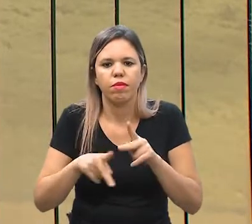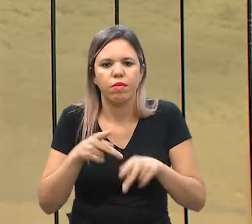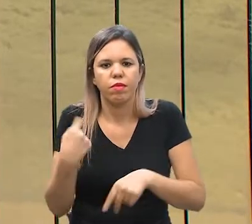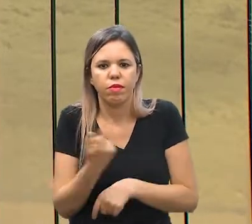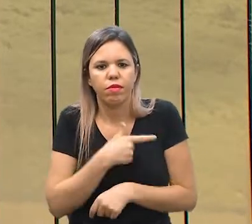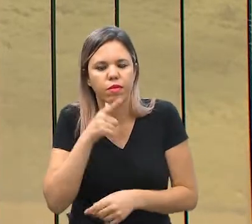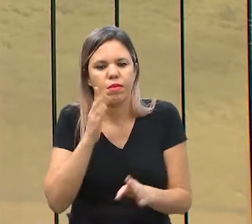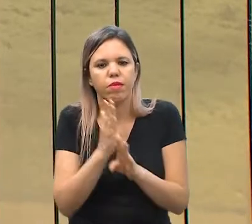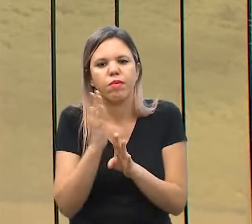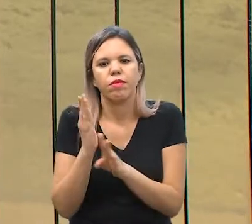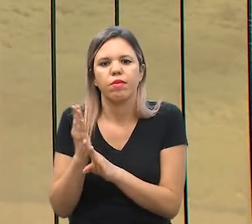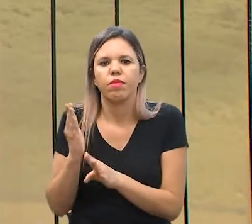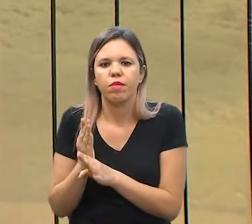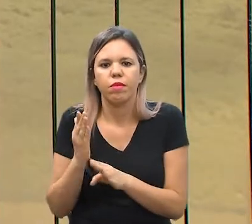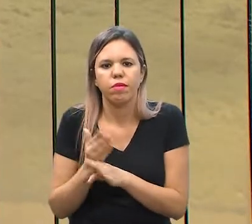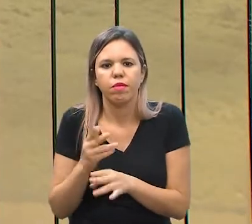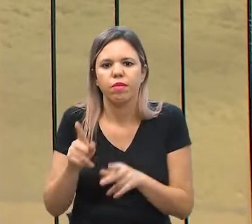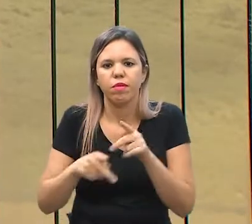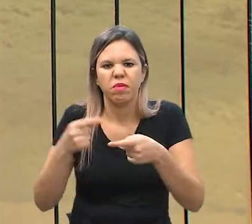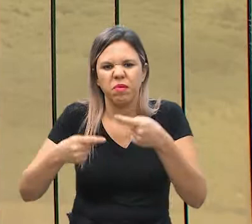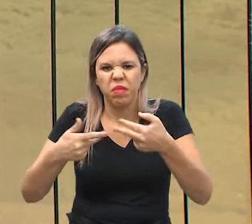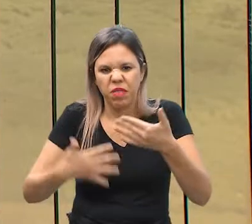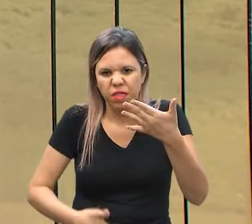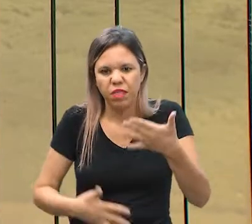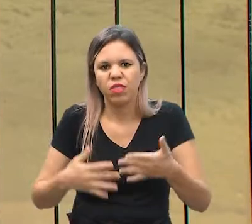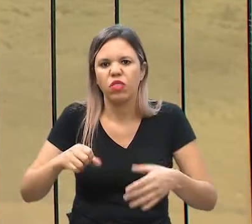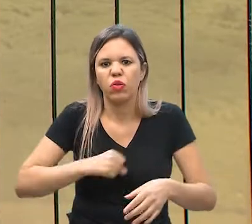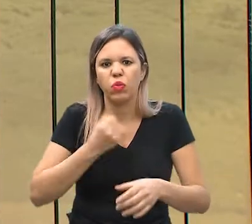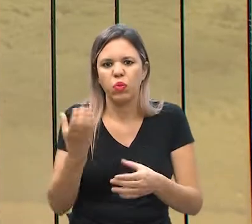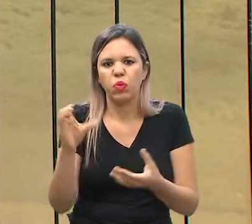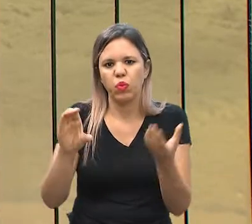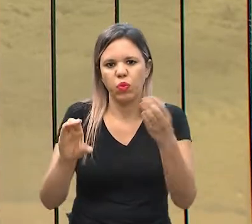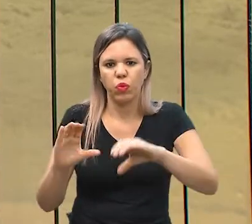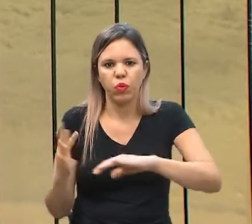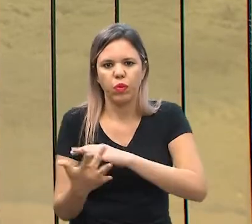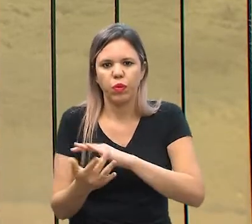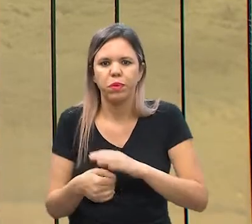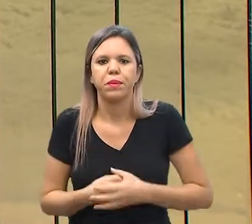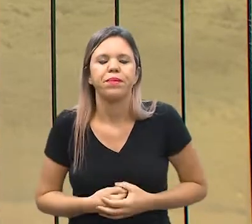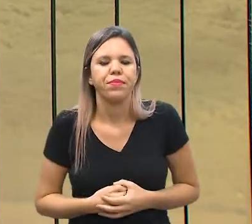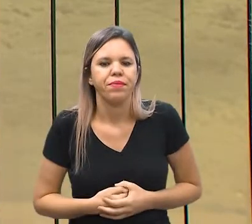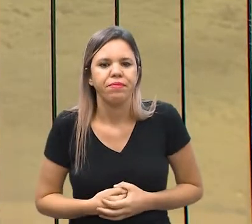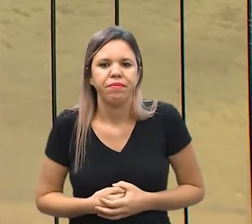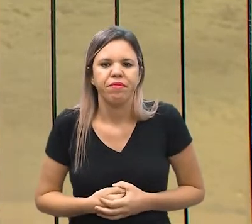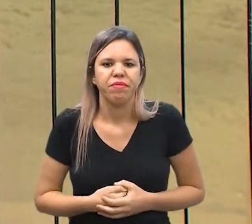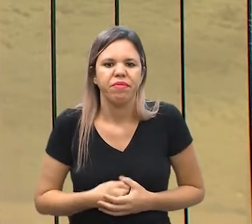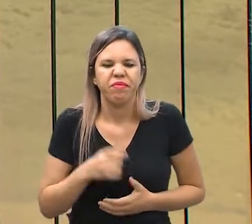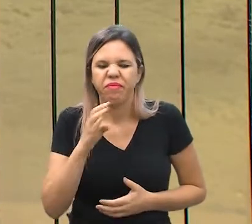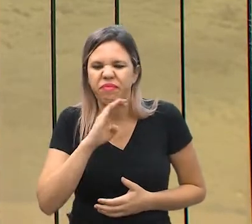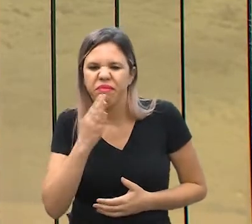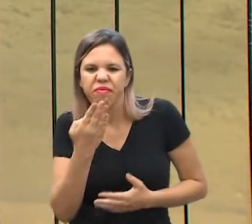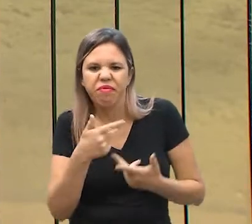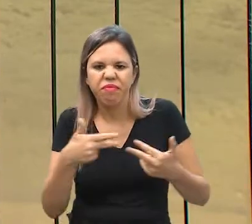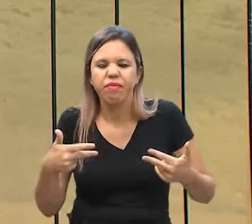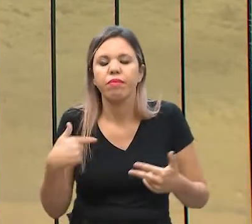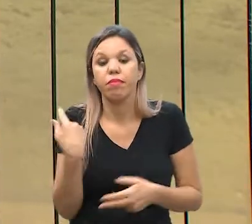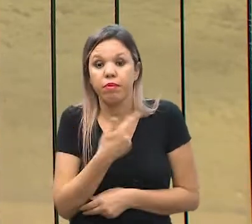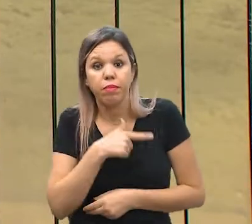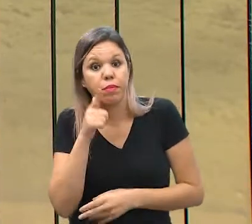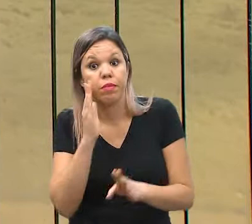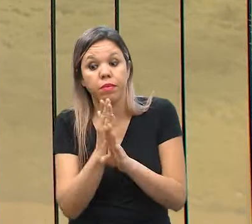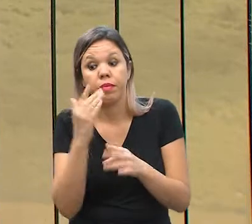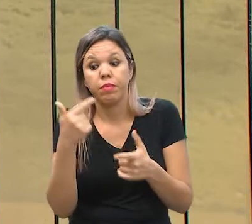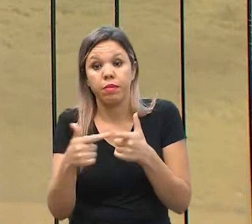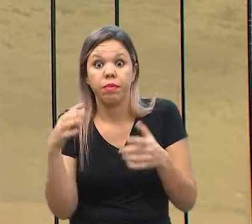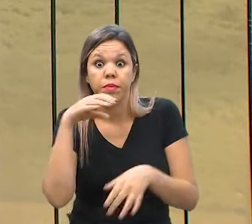conseguir identificar discursos de ódio, que é postado muitas vezes em rede social, com ironias e tudo mais, pra gente conseguir identificar